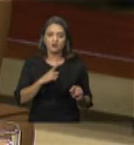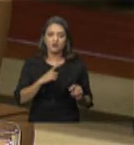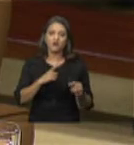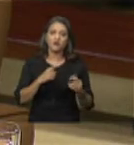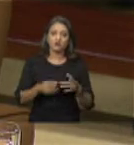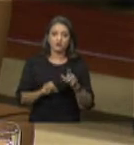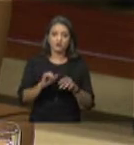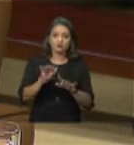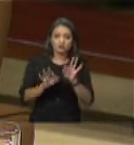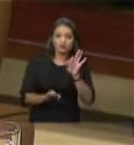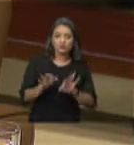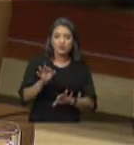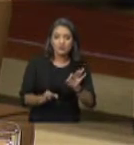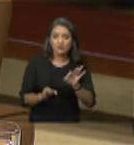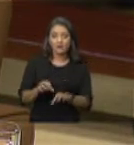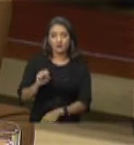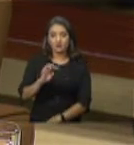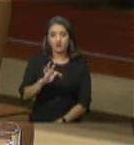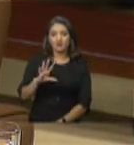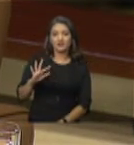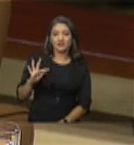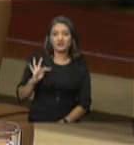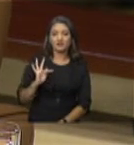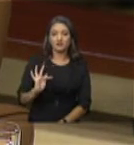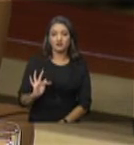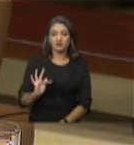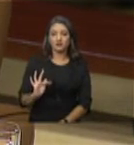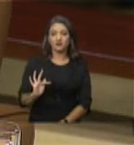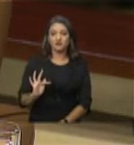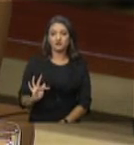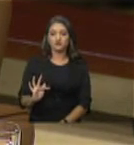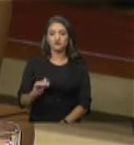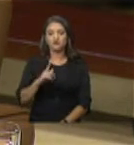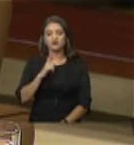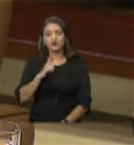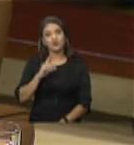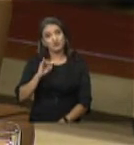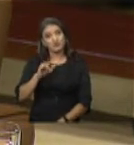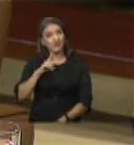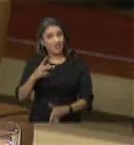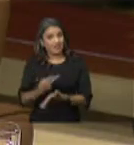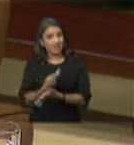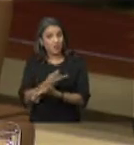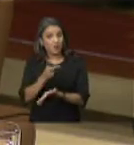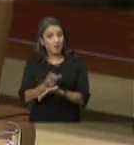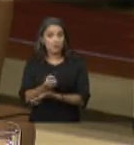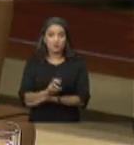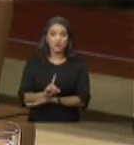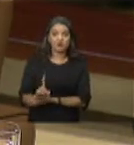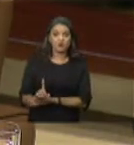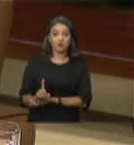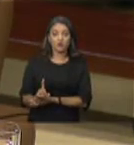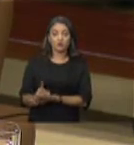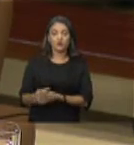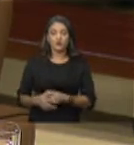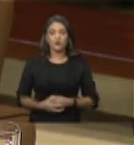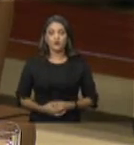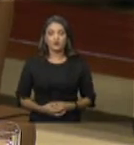do Supremo Tribunal Federal incidiu não e